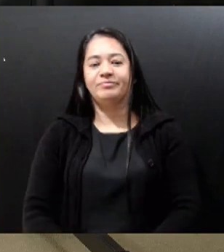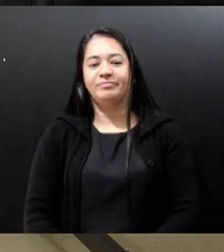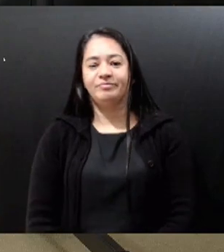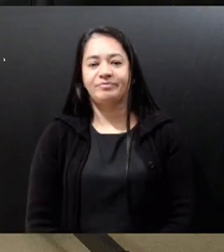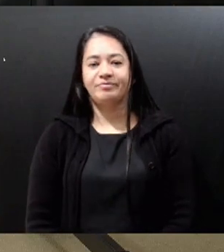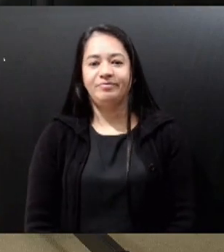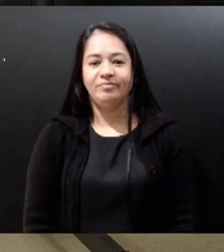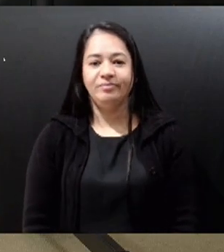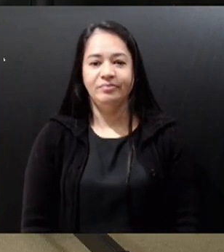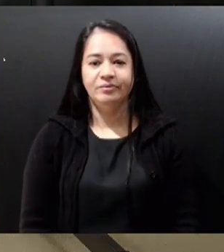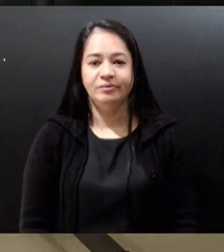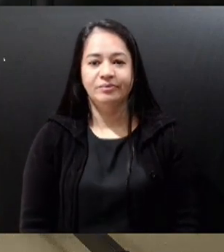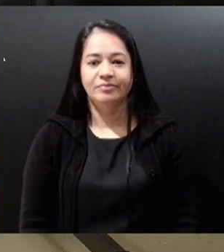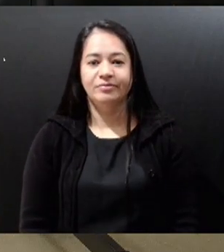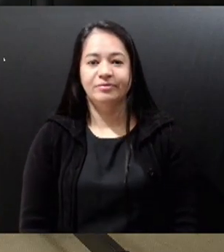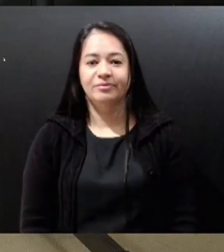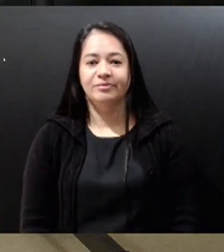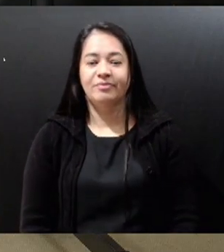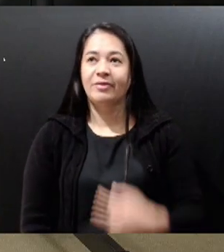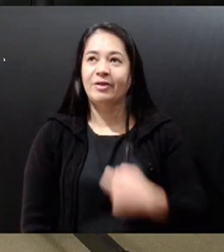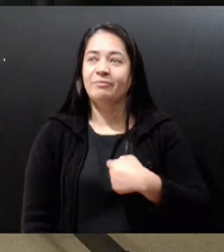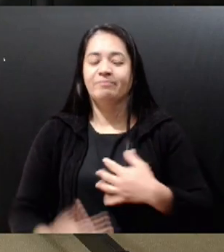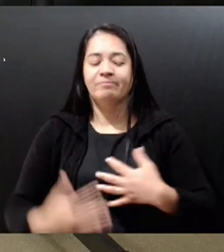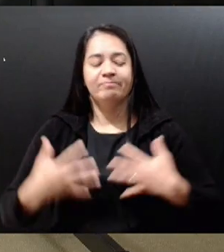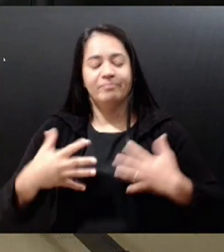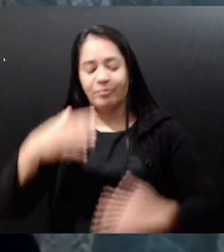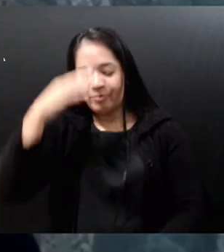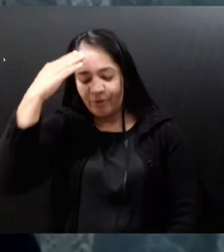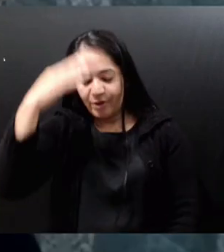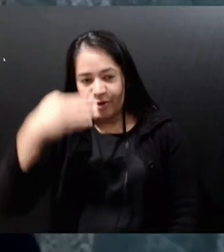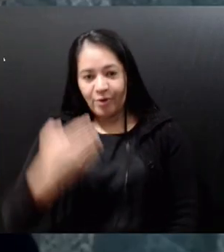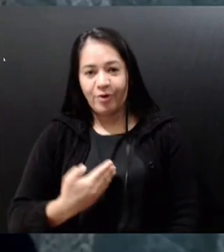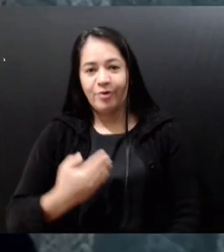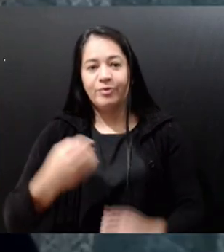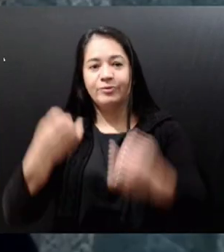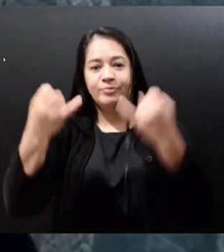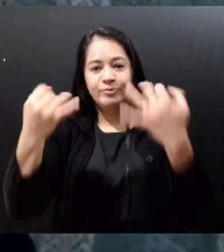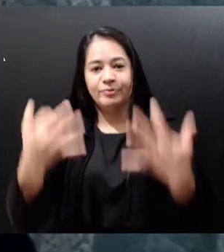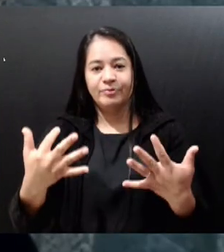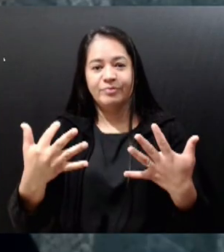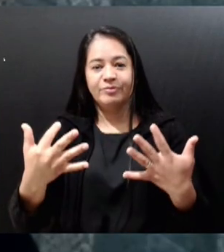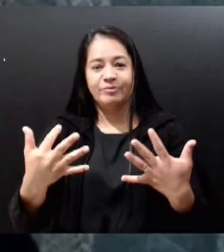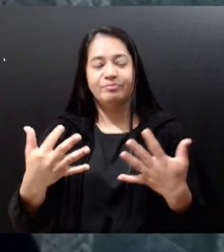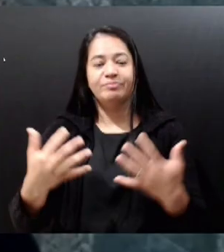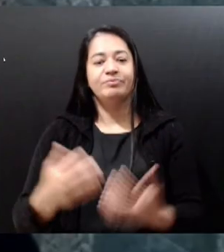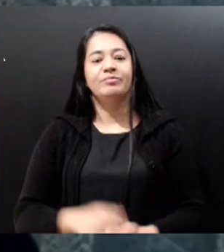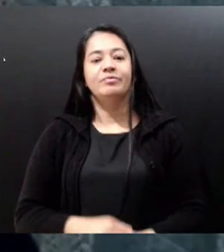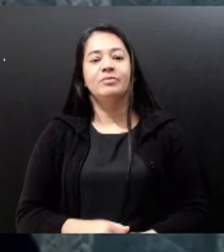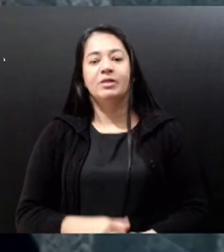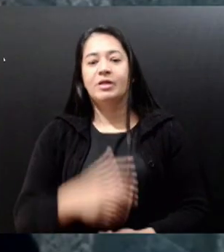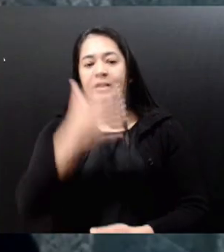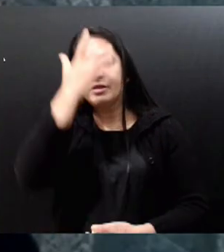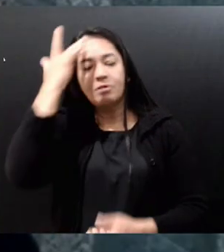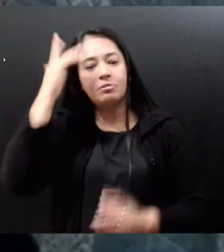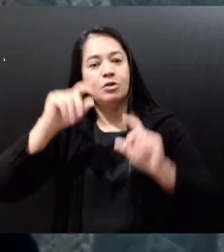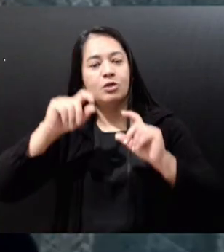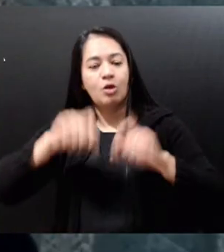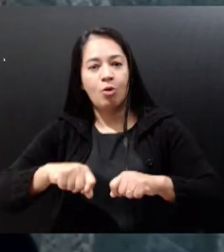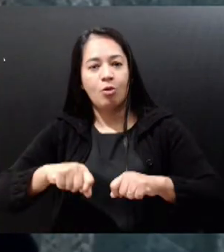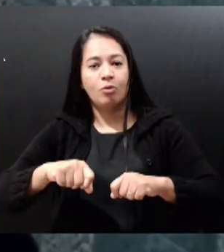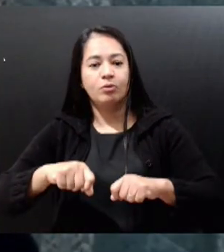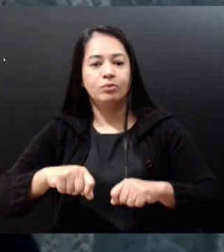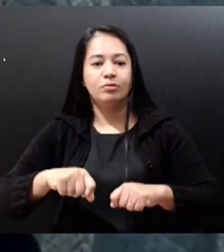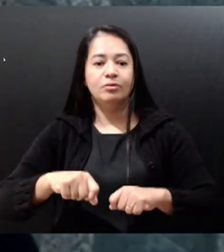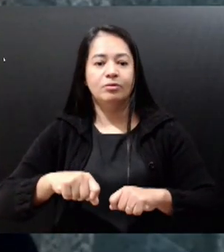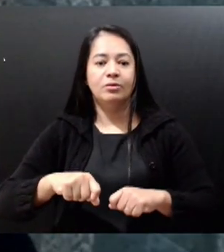Para mim foi uma honra poder falar com esse público qualificado, com pessoas tão competentes. Foi um prazer mesmo.